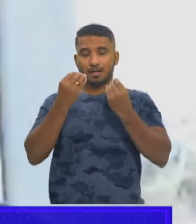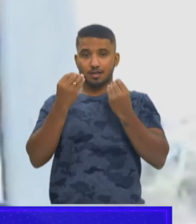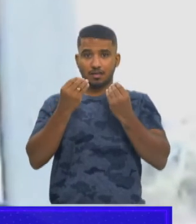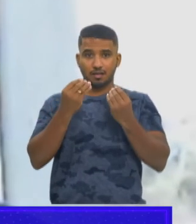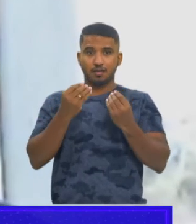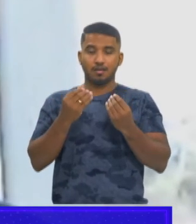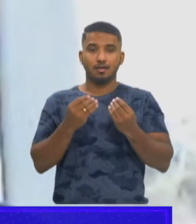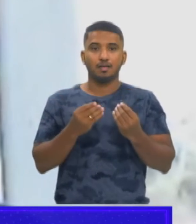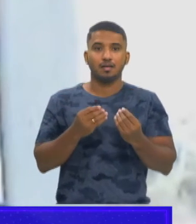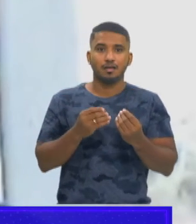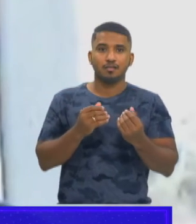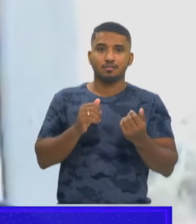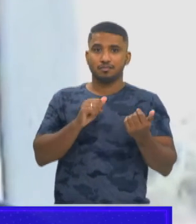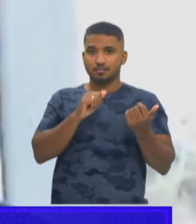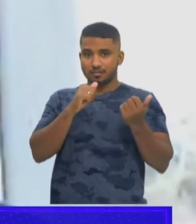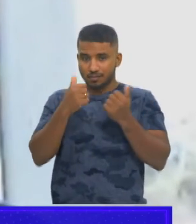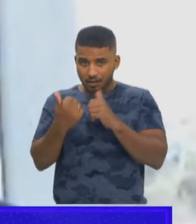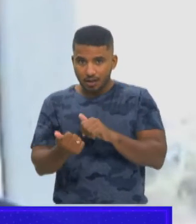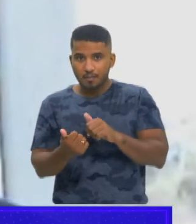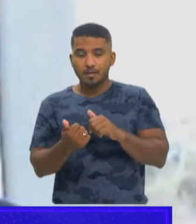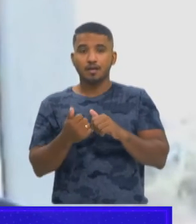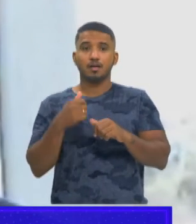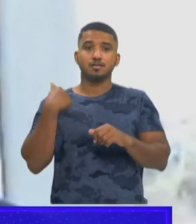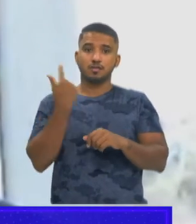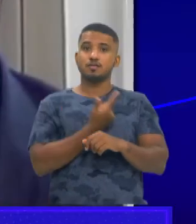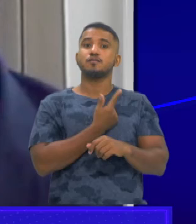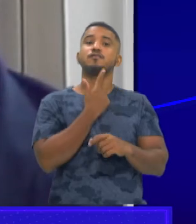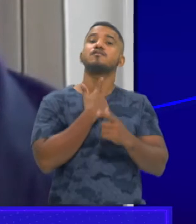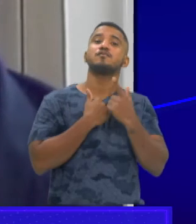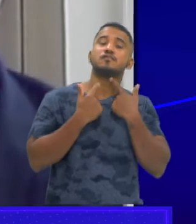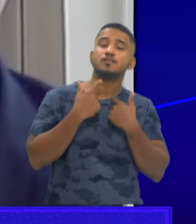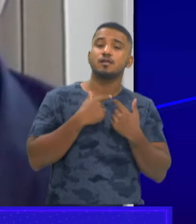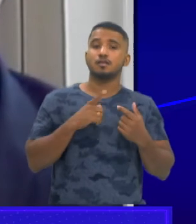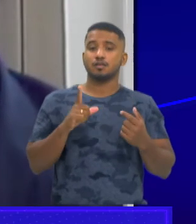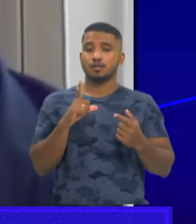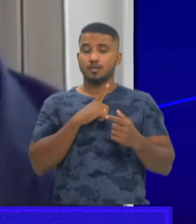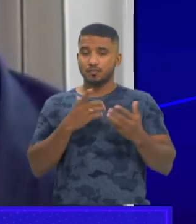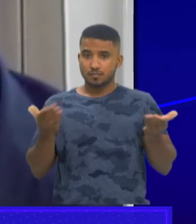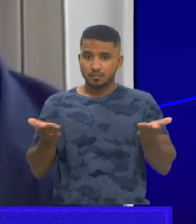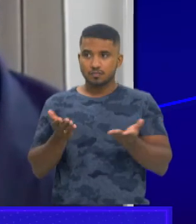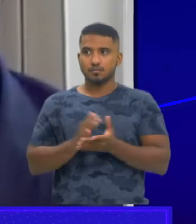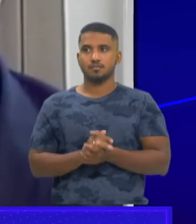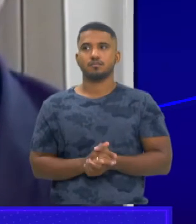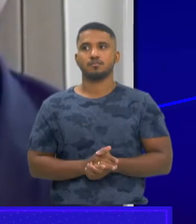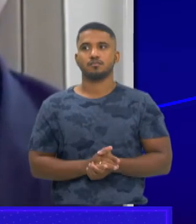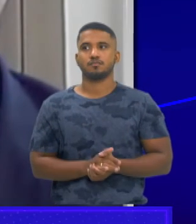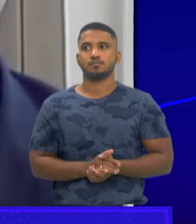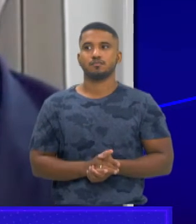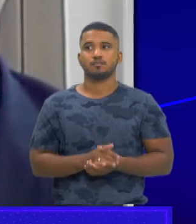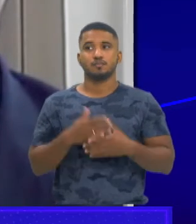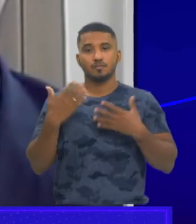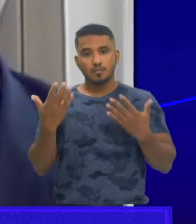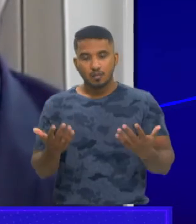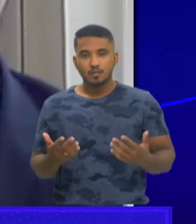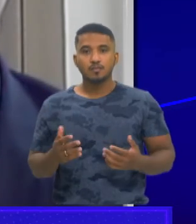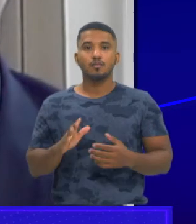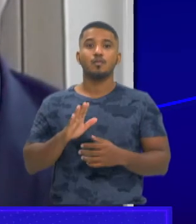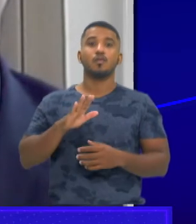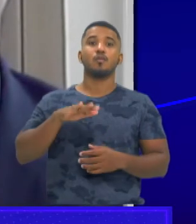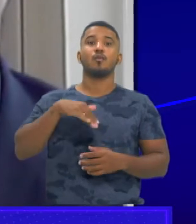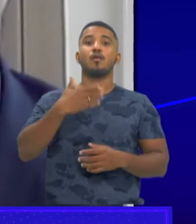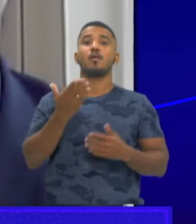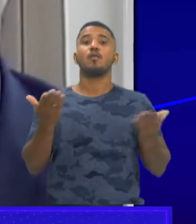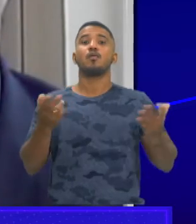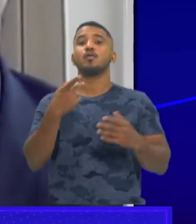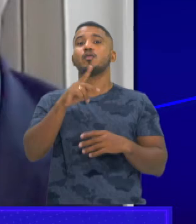verdade, aos nossos anseios atuais. Bom, e aí, doutor, qual hoje, na sua opinião,